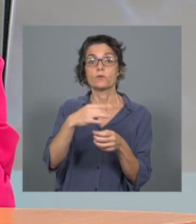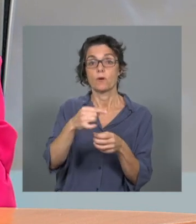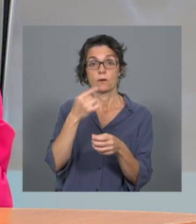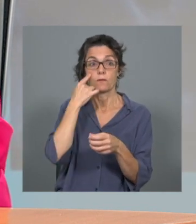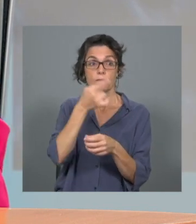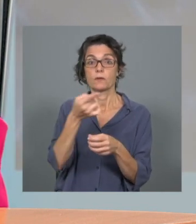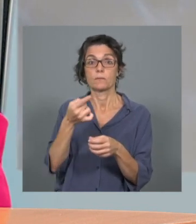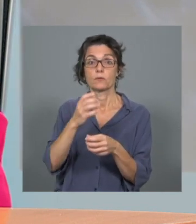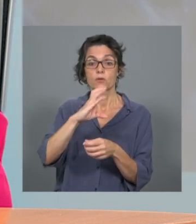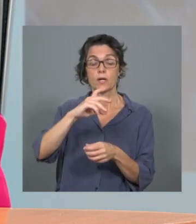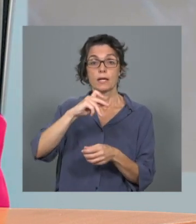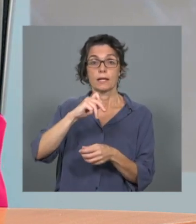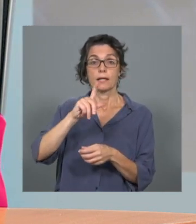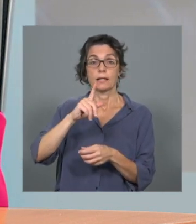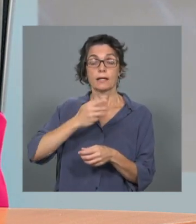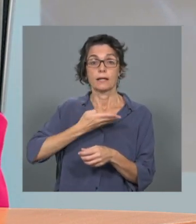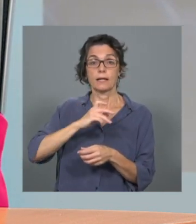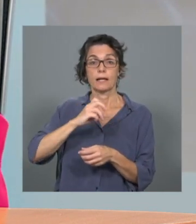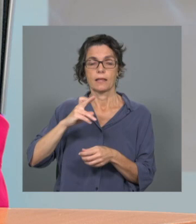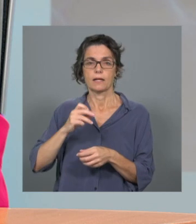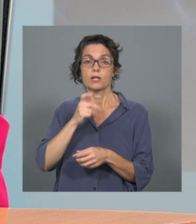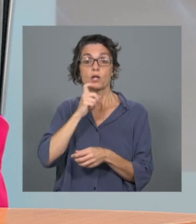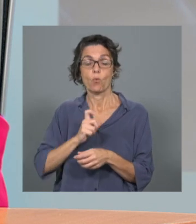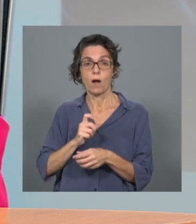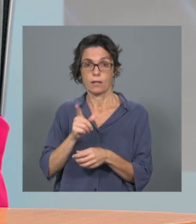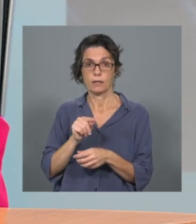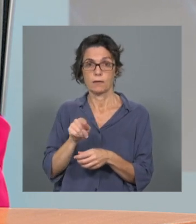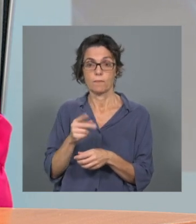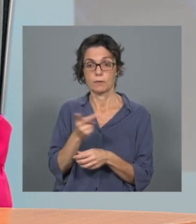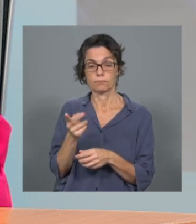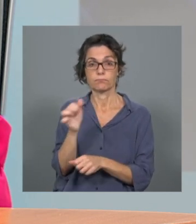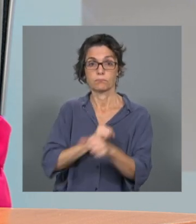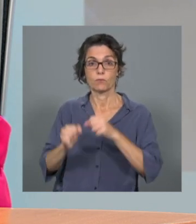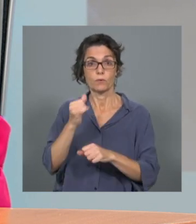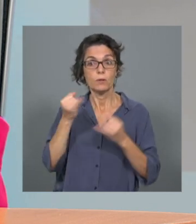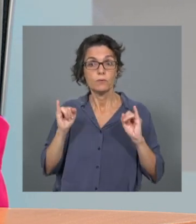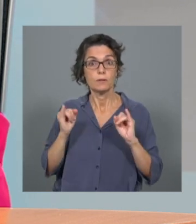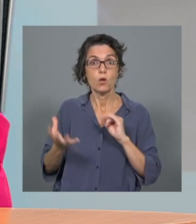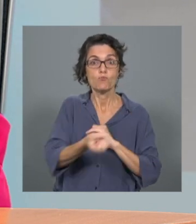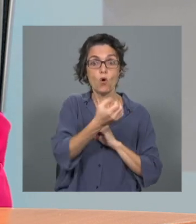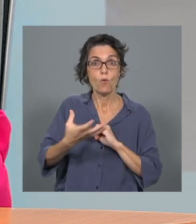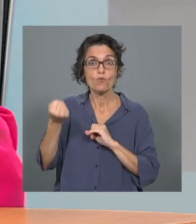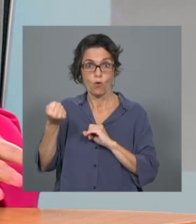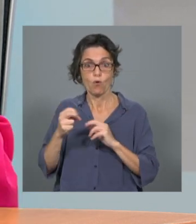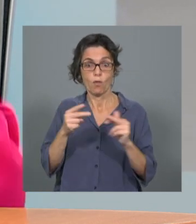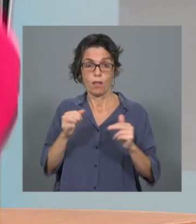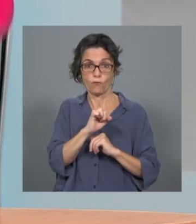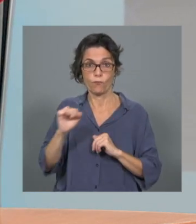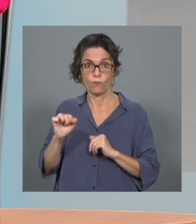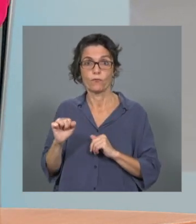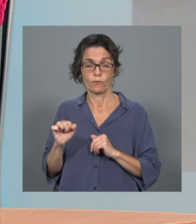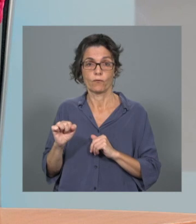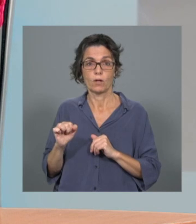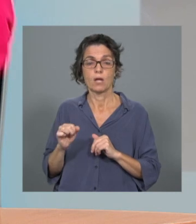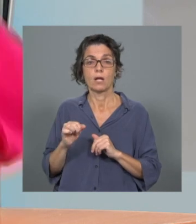aconteceu em Caldas e na Guarda, em que foram movimentos independentes que ganharam as câmaras, neste caso eram